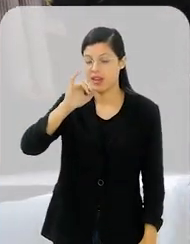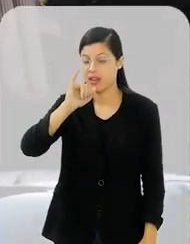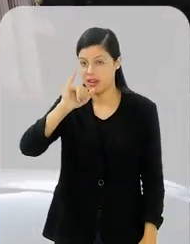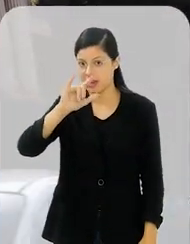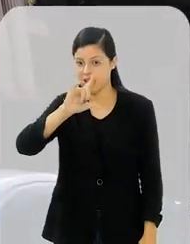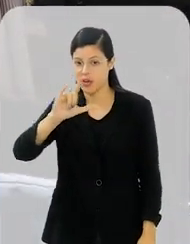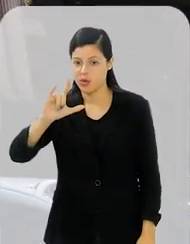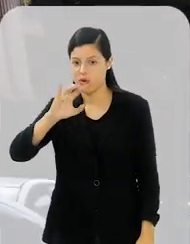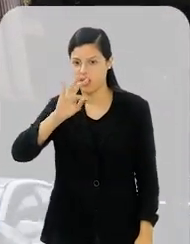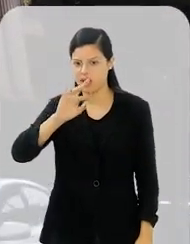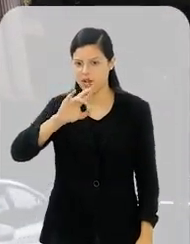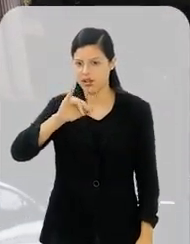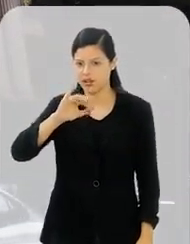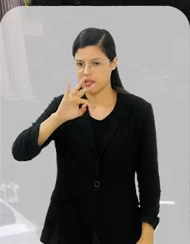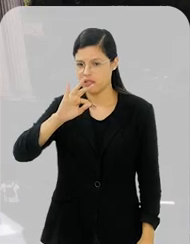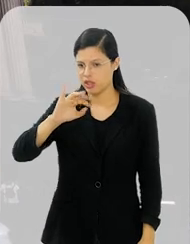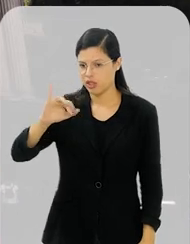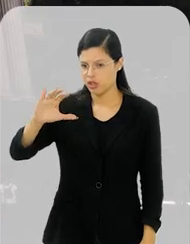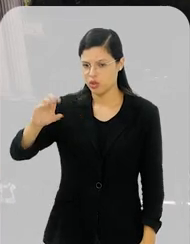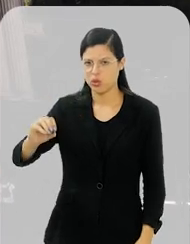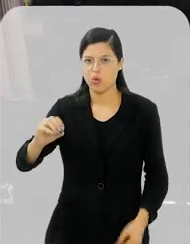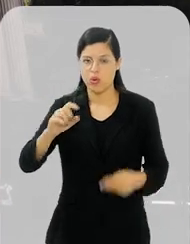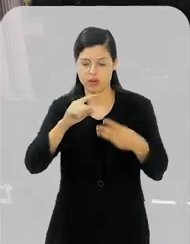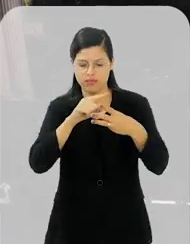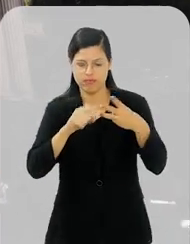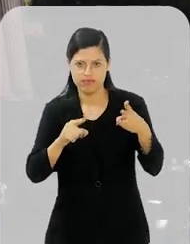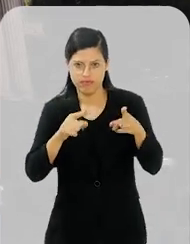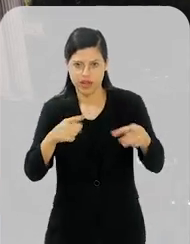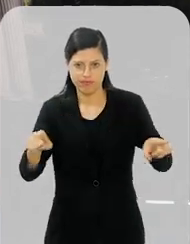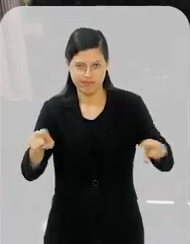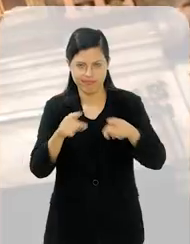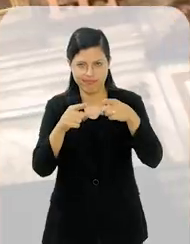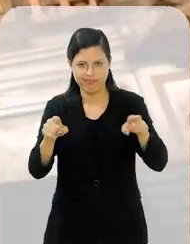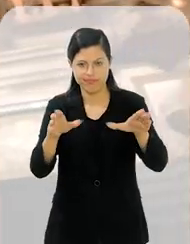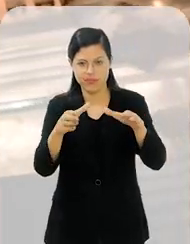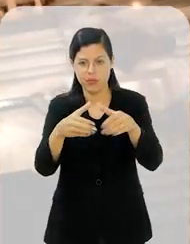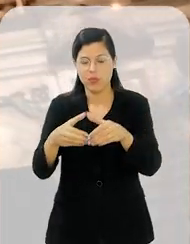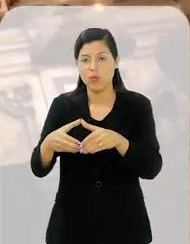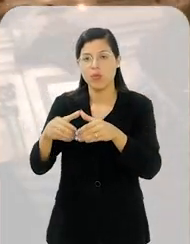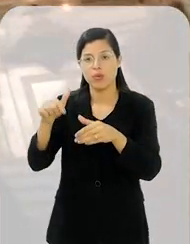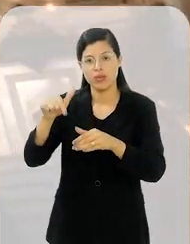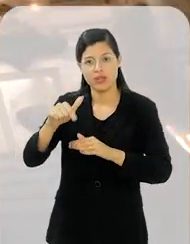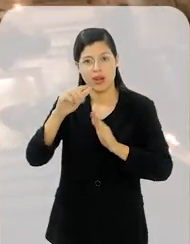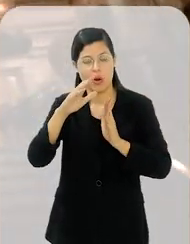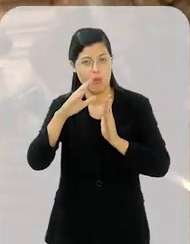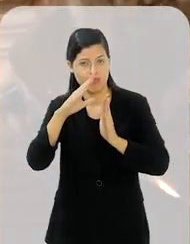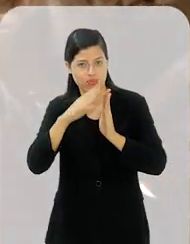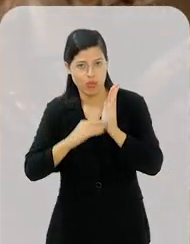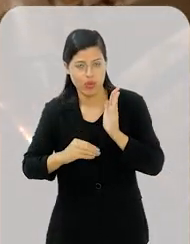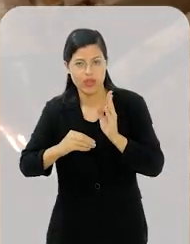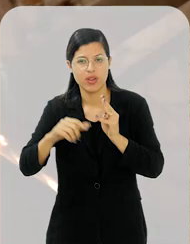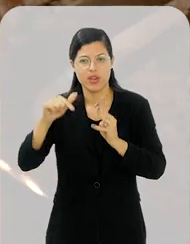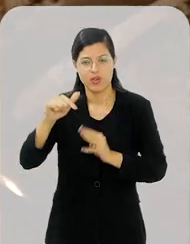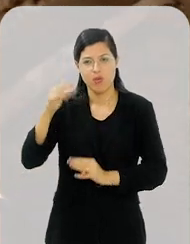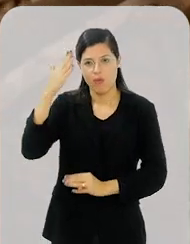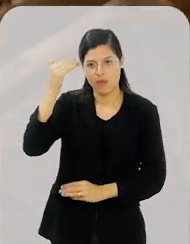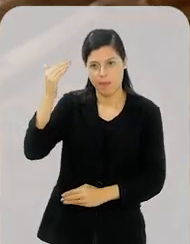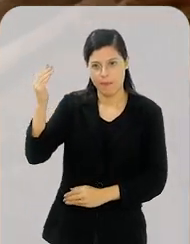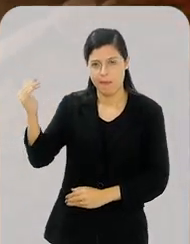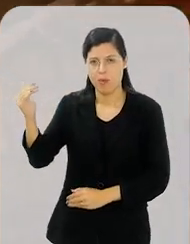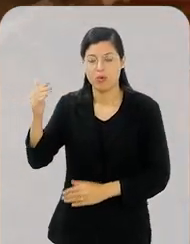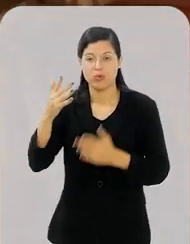Il Trittico, de Giacomo Puccini, composta por 3 óperas. No elenco, grandes nomes do canto lírico,